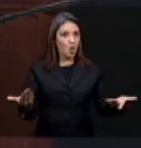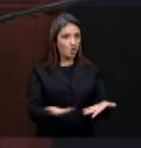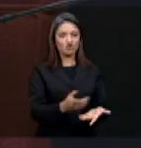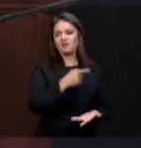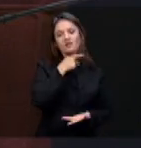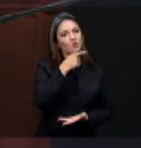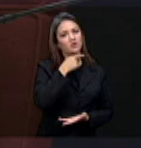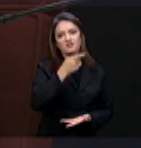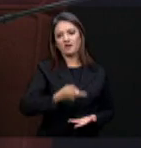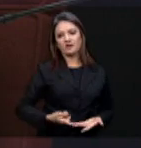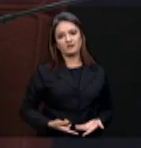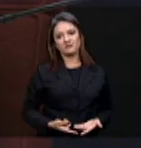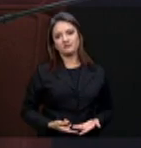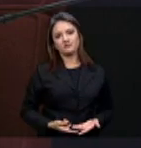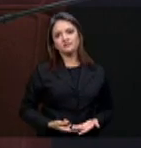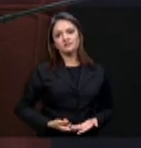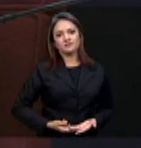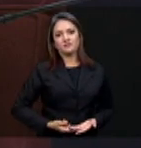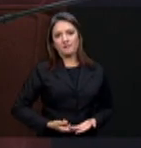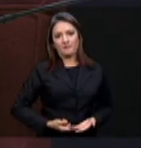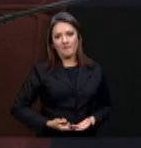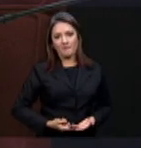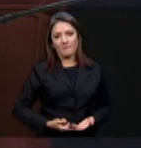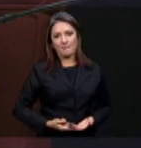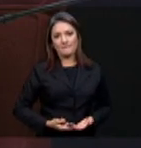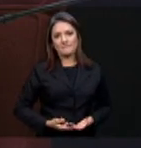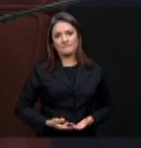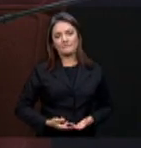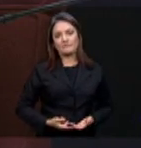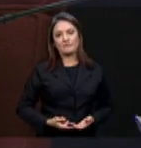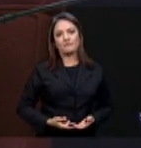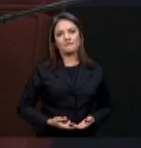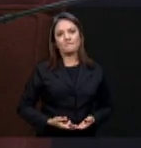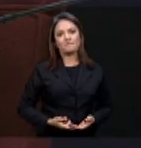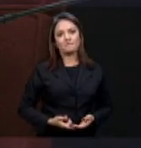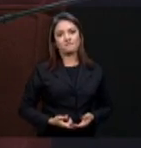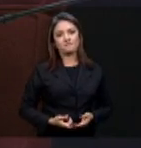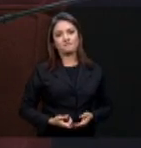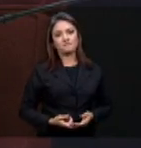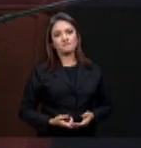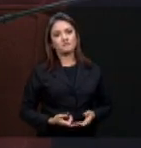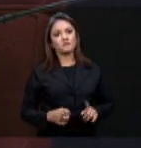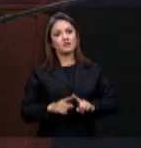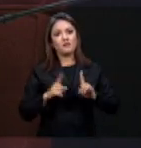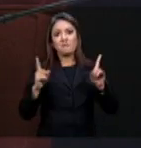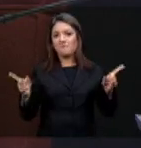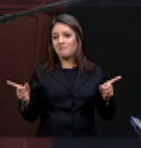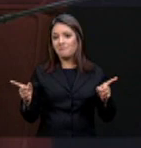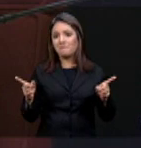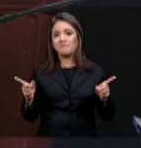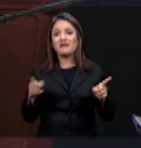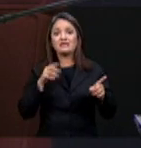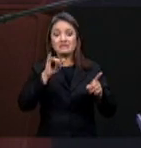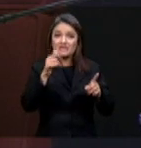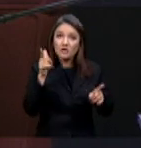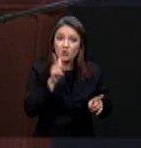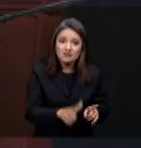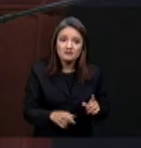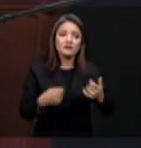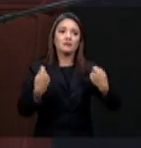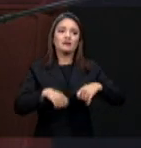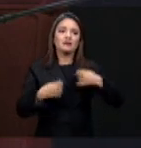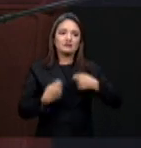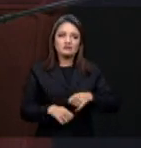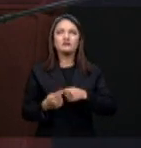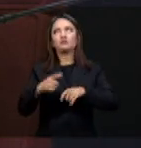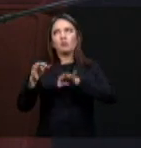ou vai passar por algum sistema que vai guardar na ponta Mas isso é uma transição nós precisamos